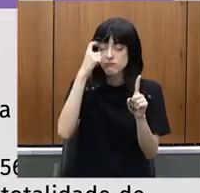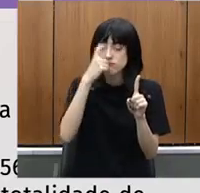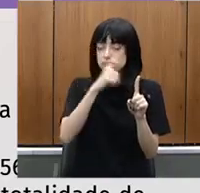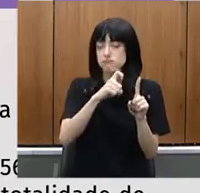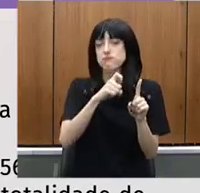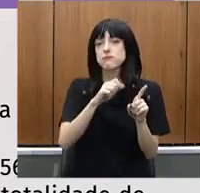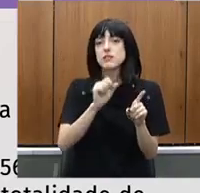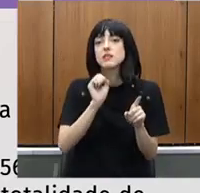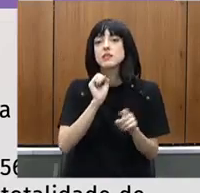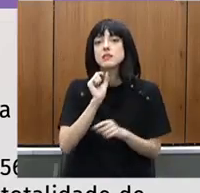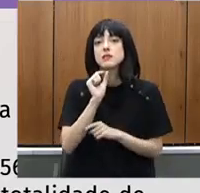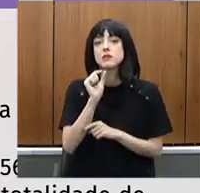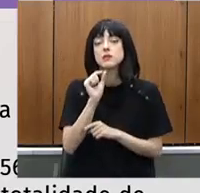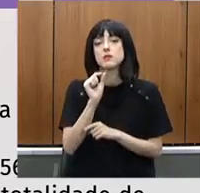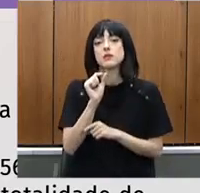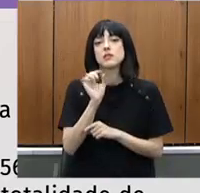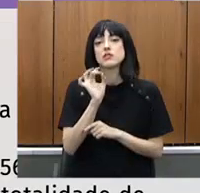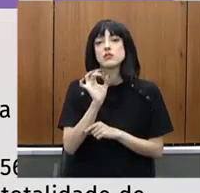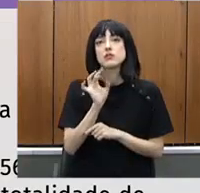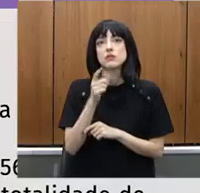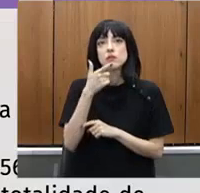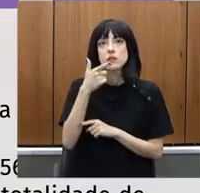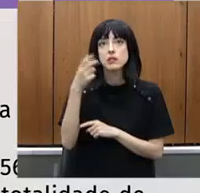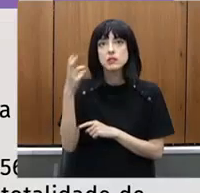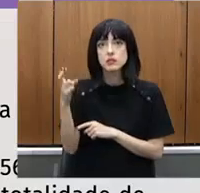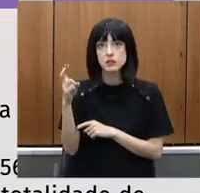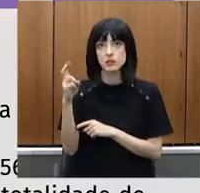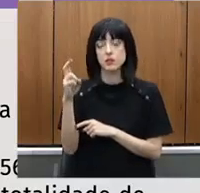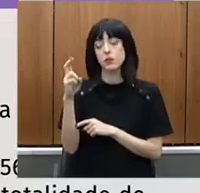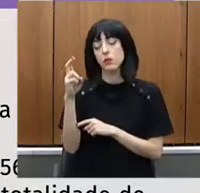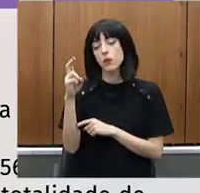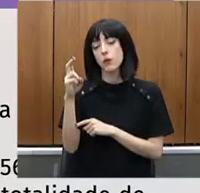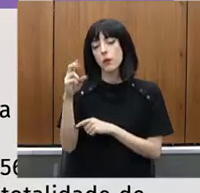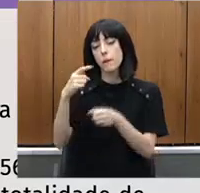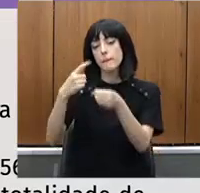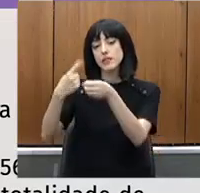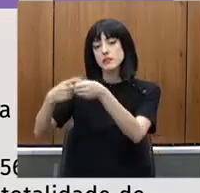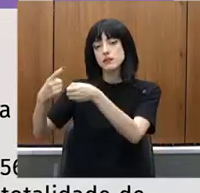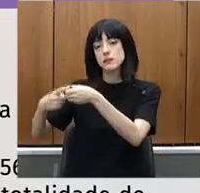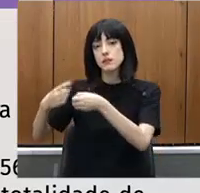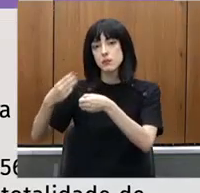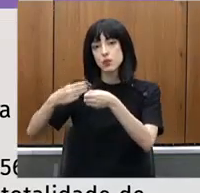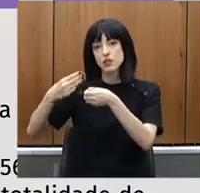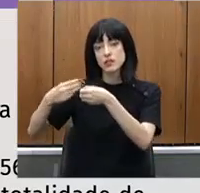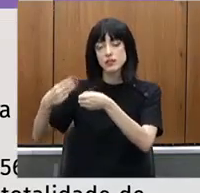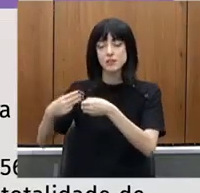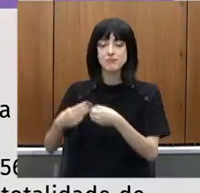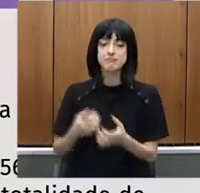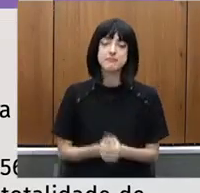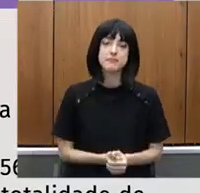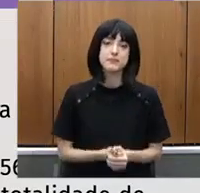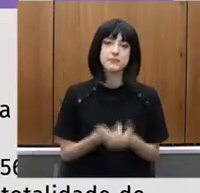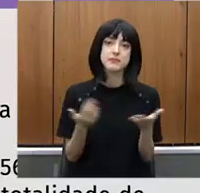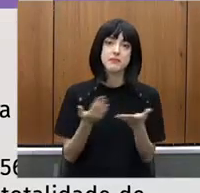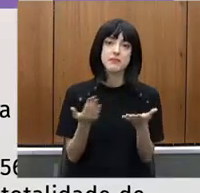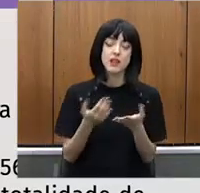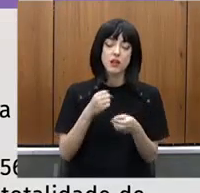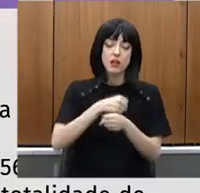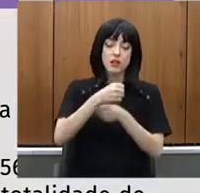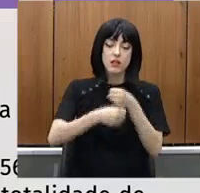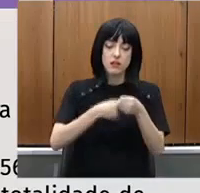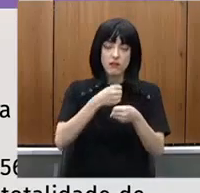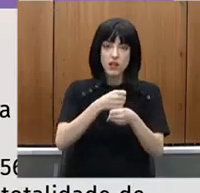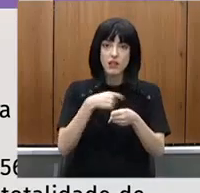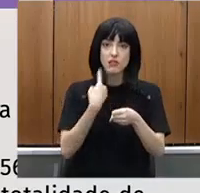133 e agora no final do ano na verdade no ano que vem nós vamos atingir aí um aumento de em torno de mais